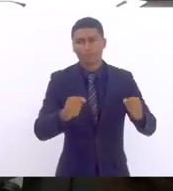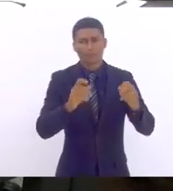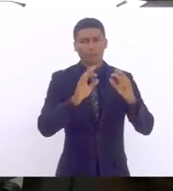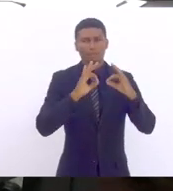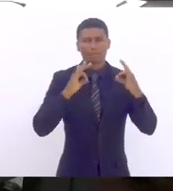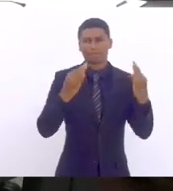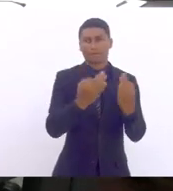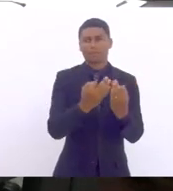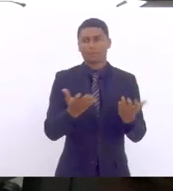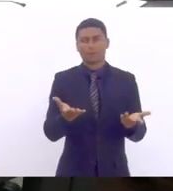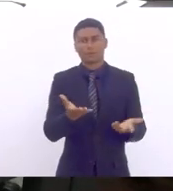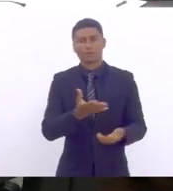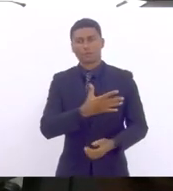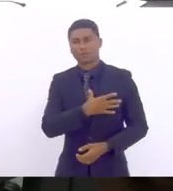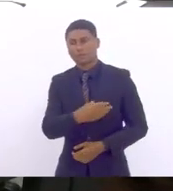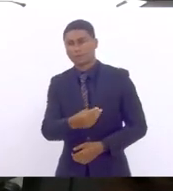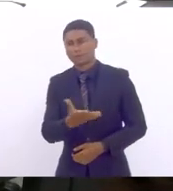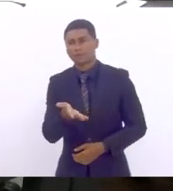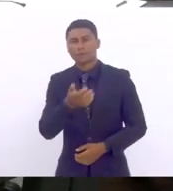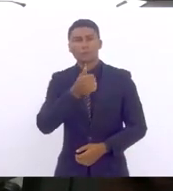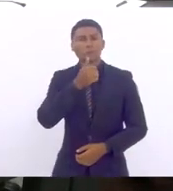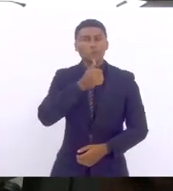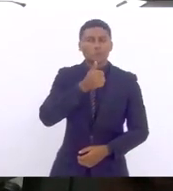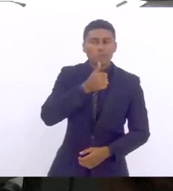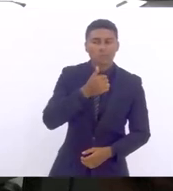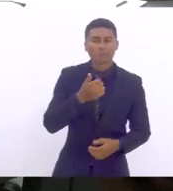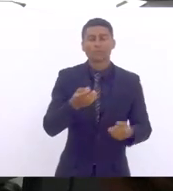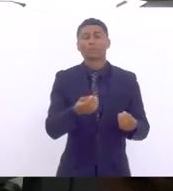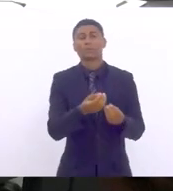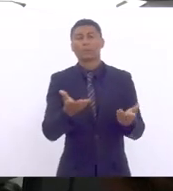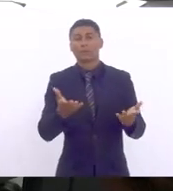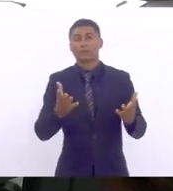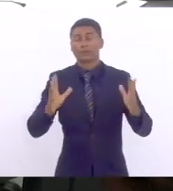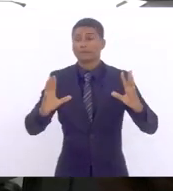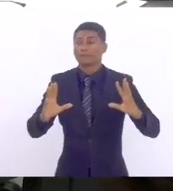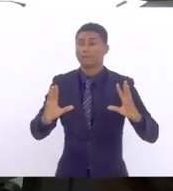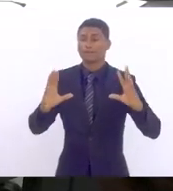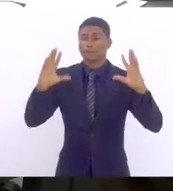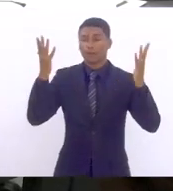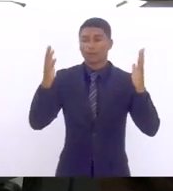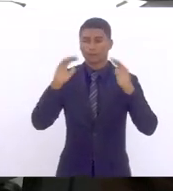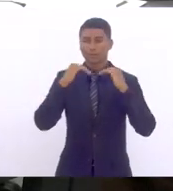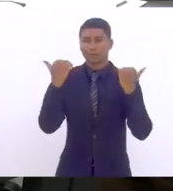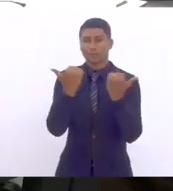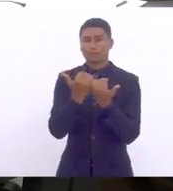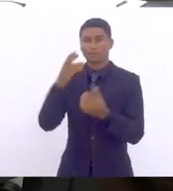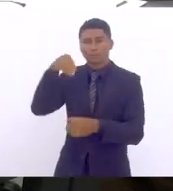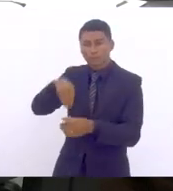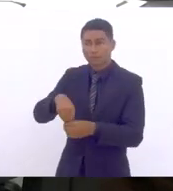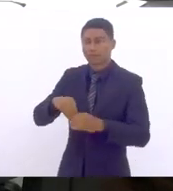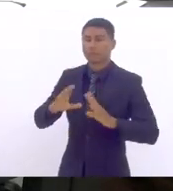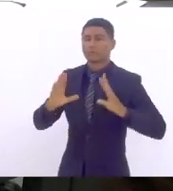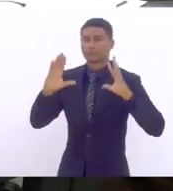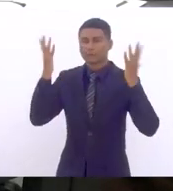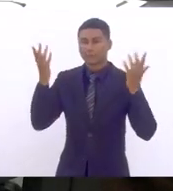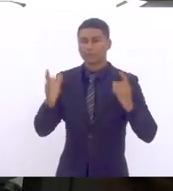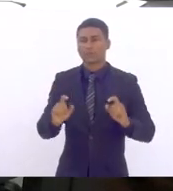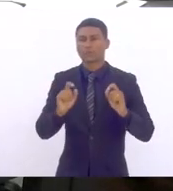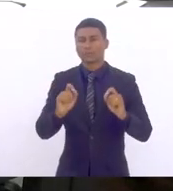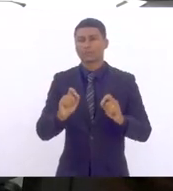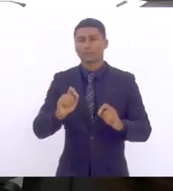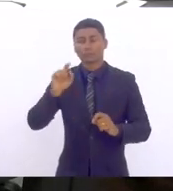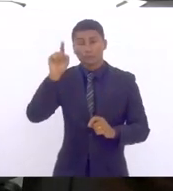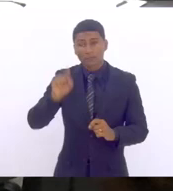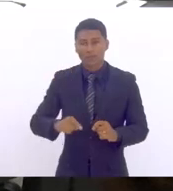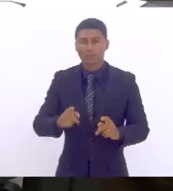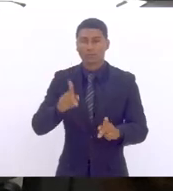filhos, mulheres, para construir uma festa bonita dentro dos estádios, que é a expressão da festa